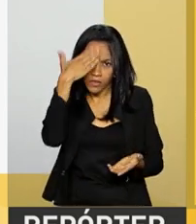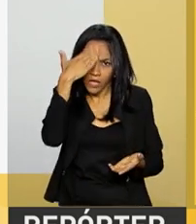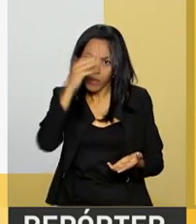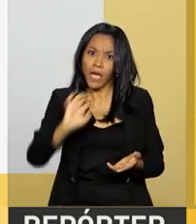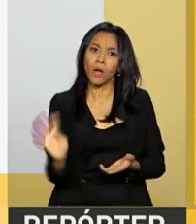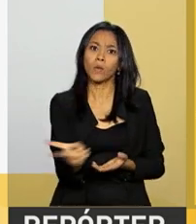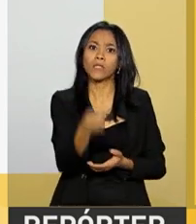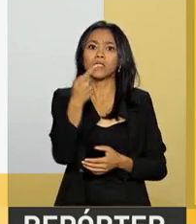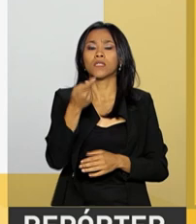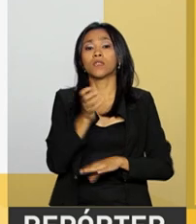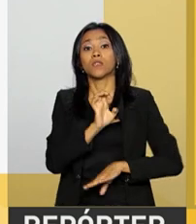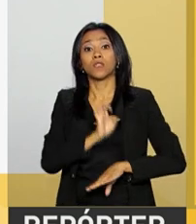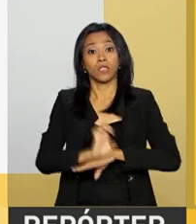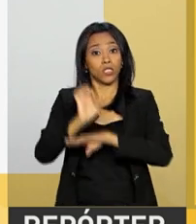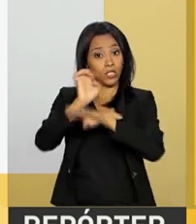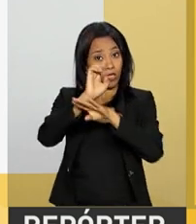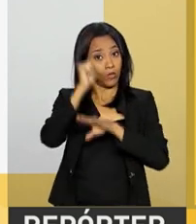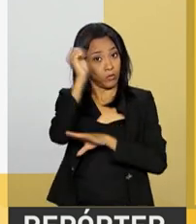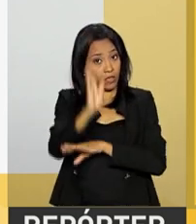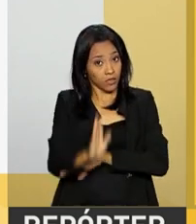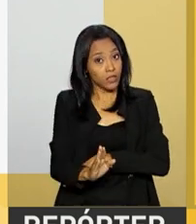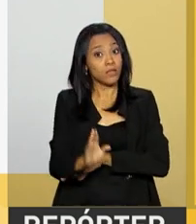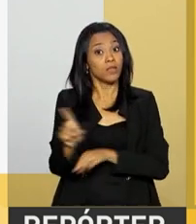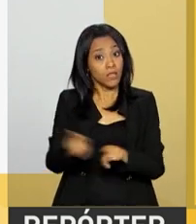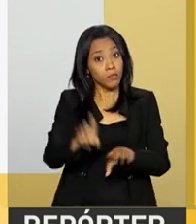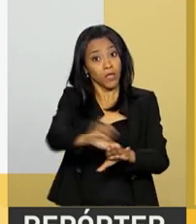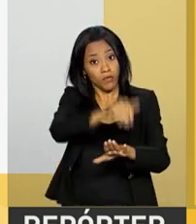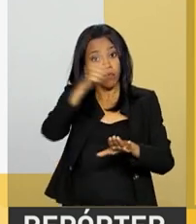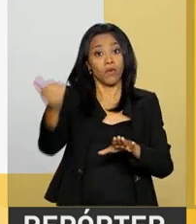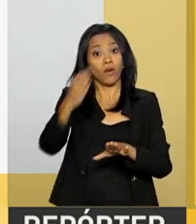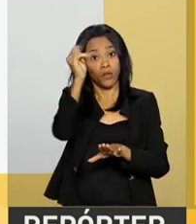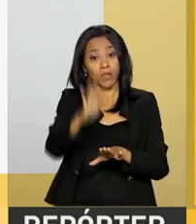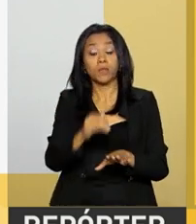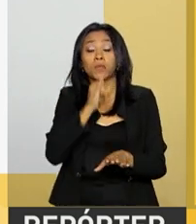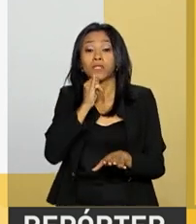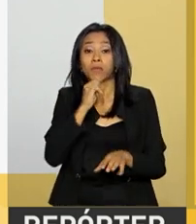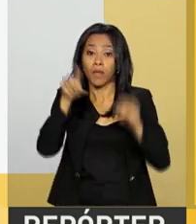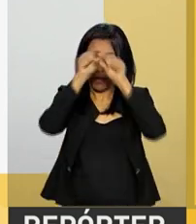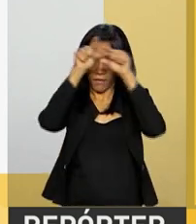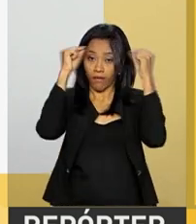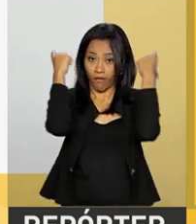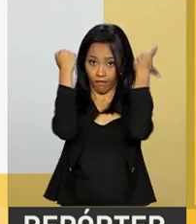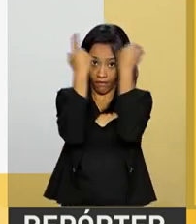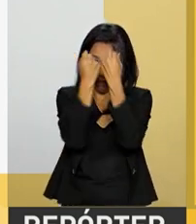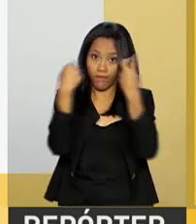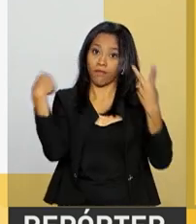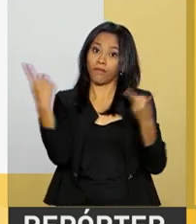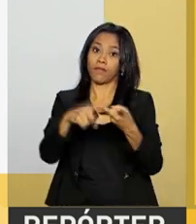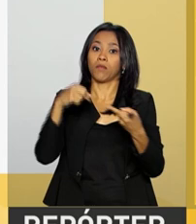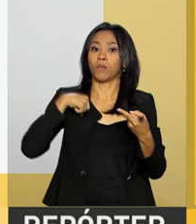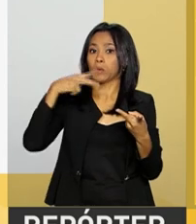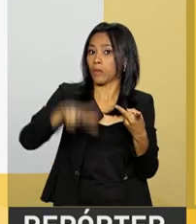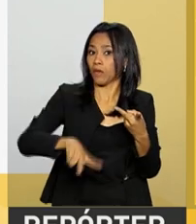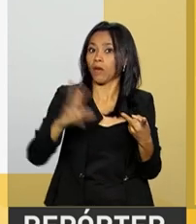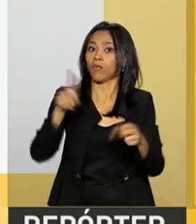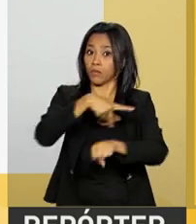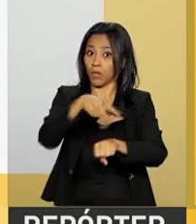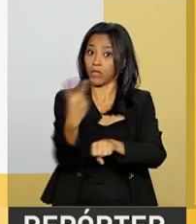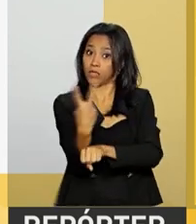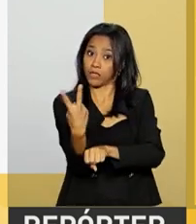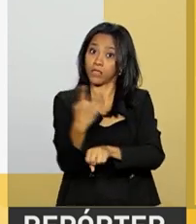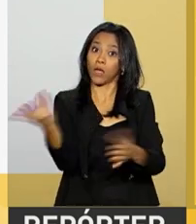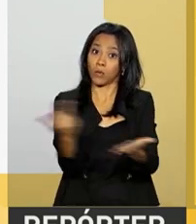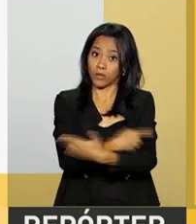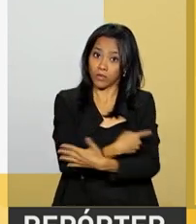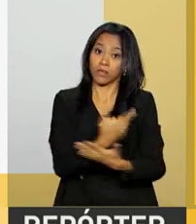estados brasileiros e aconteceu estados estrangeiros veja o caso da grécia caso de portugal que confio muito que hoje o